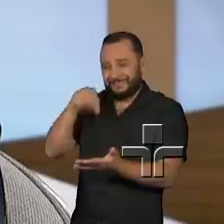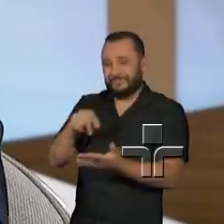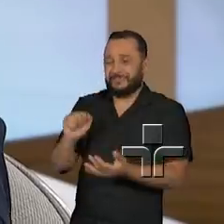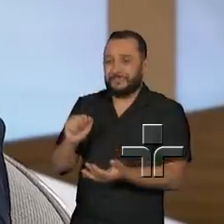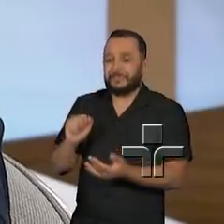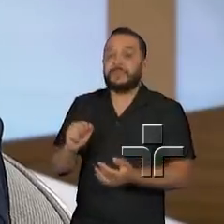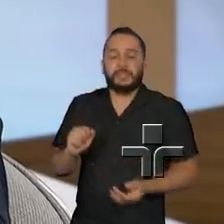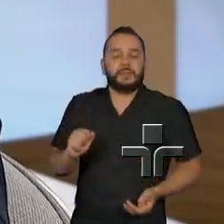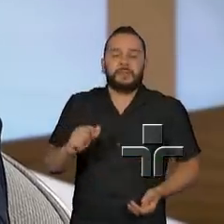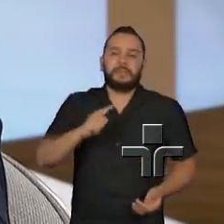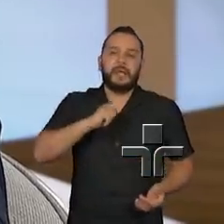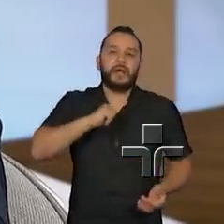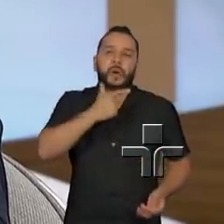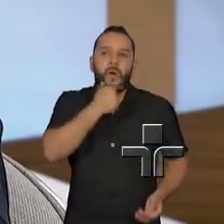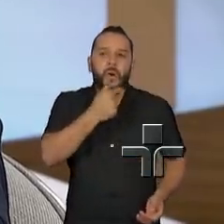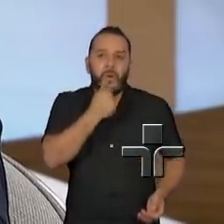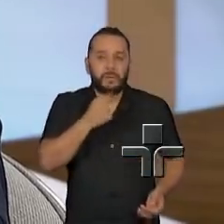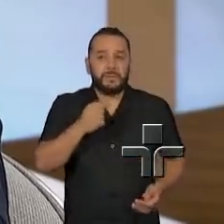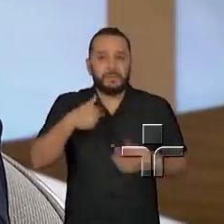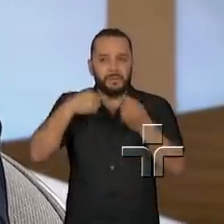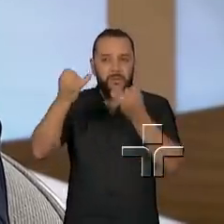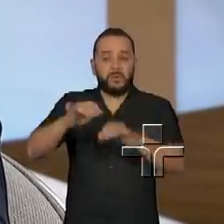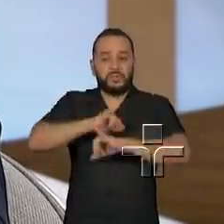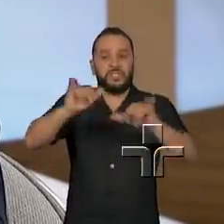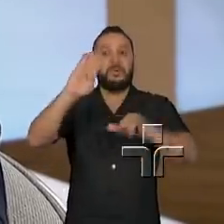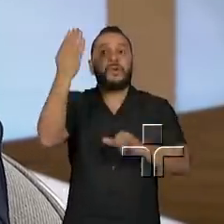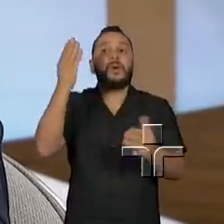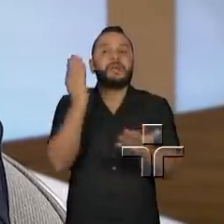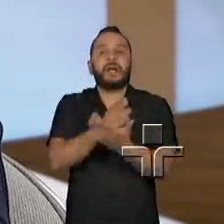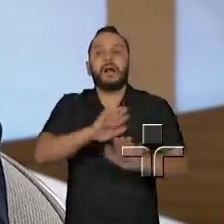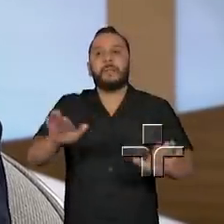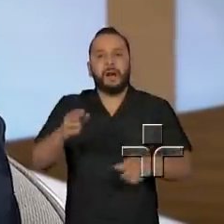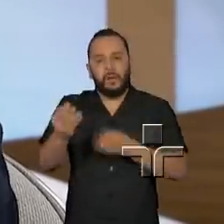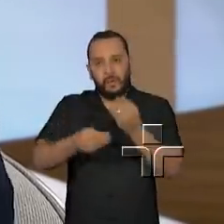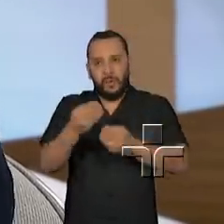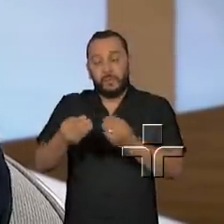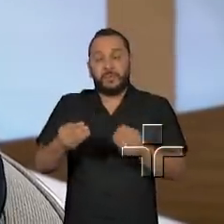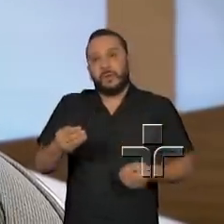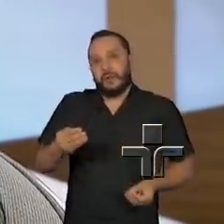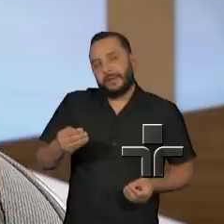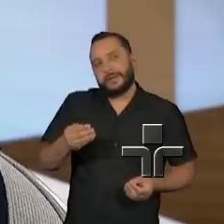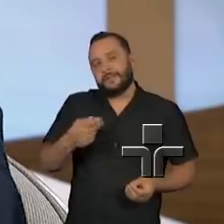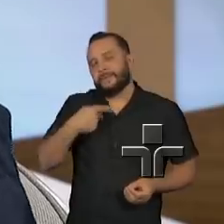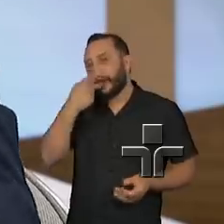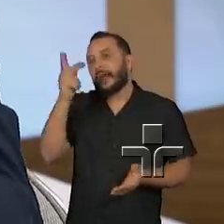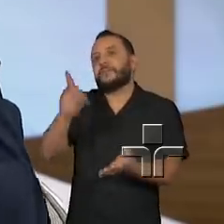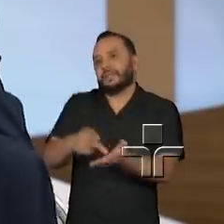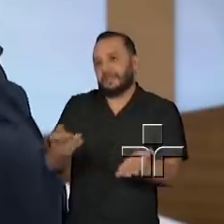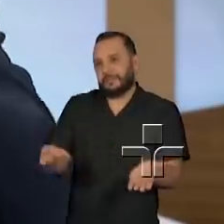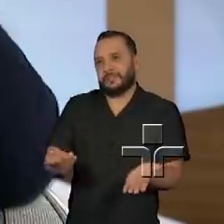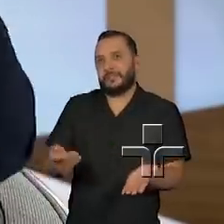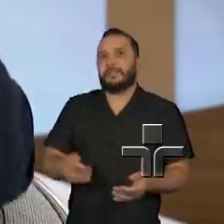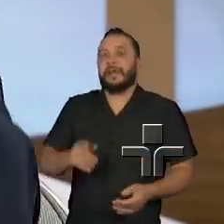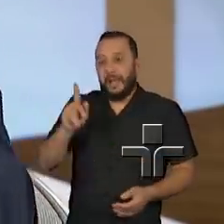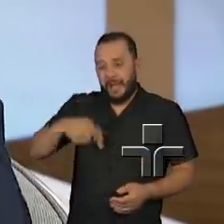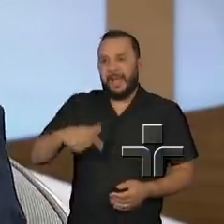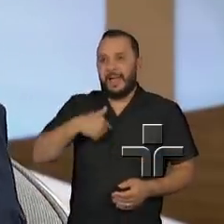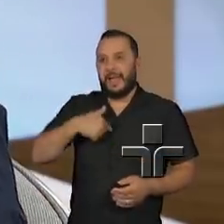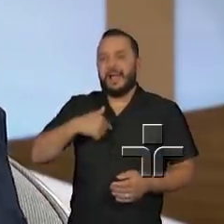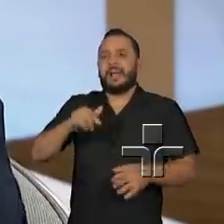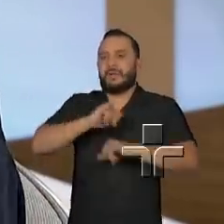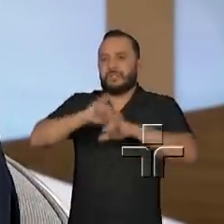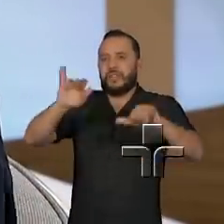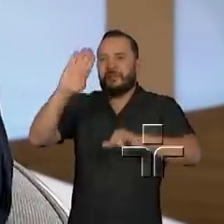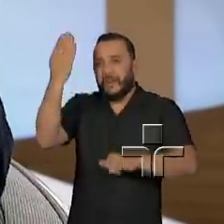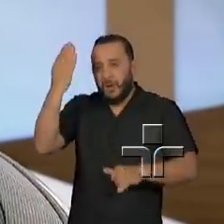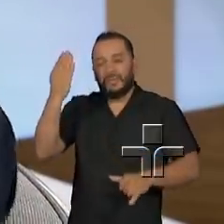modelo matemático. Ele falou, olha, a maneira de acabar com a fake news não é a true news, não é você falar a verdade, é você fazer mais fake news absurda.